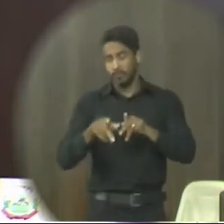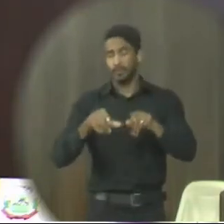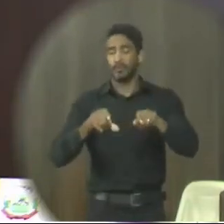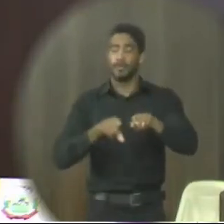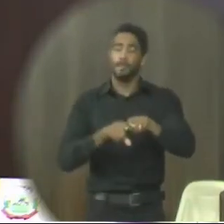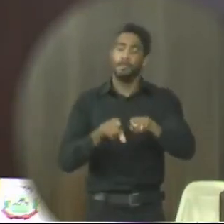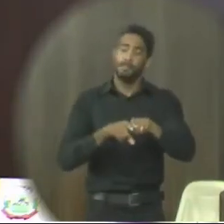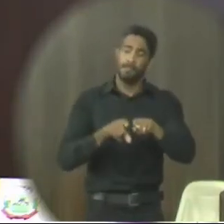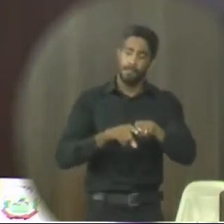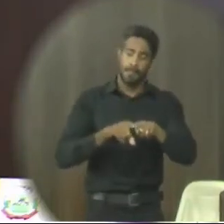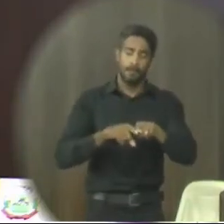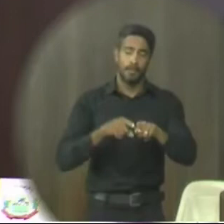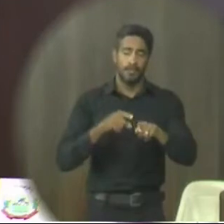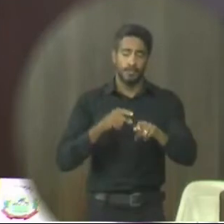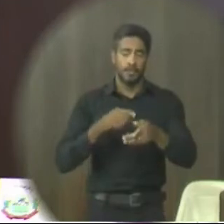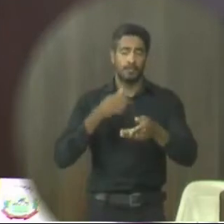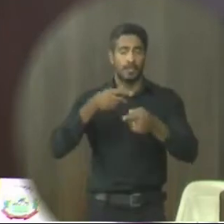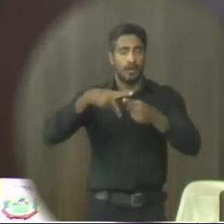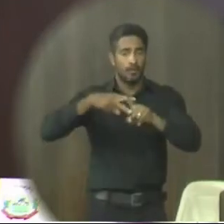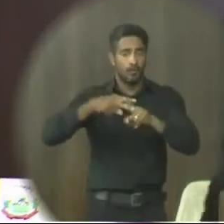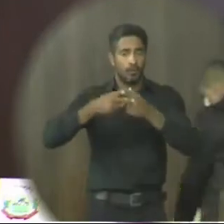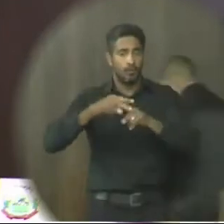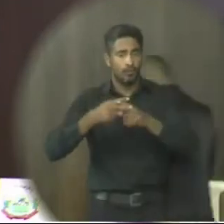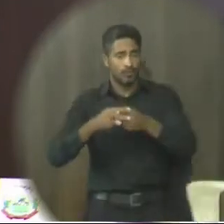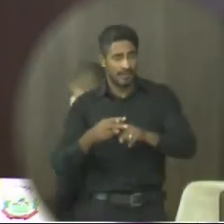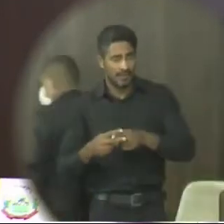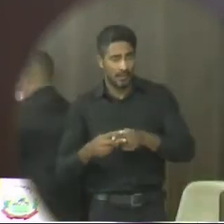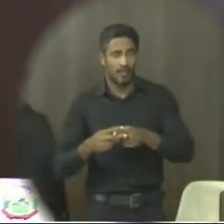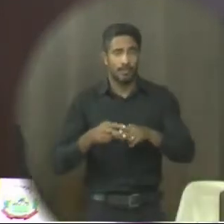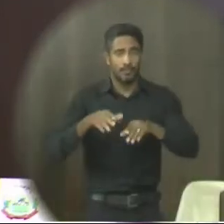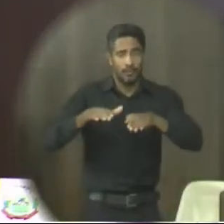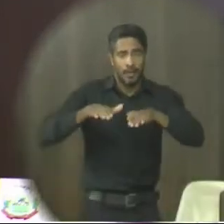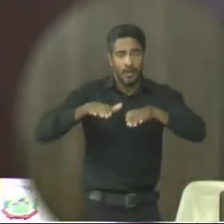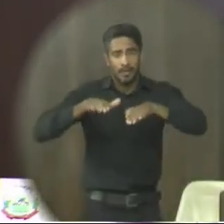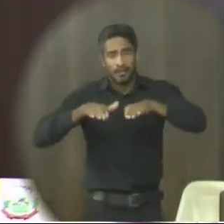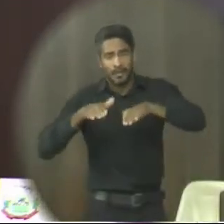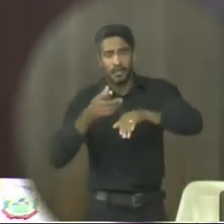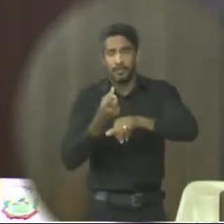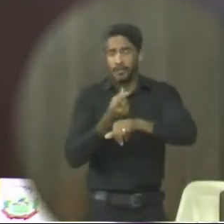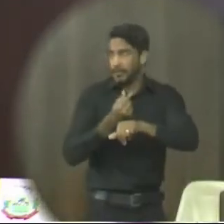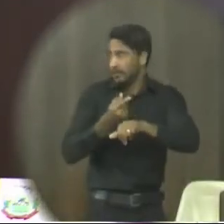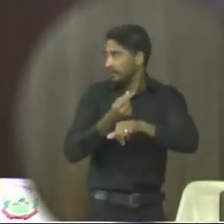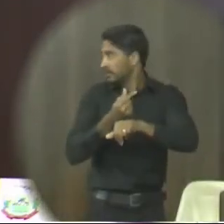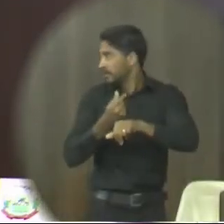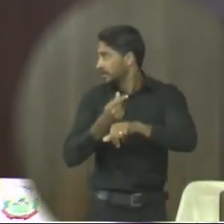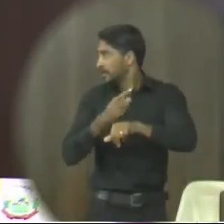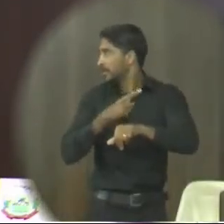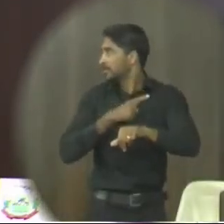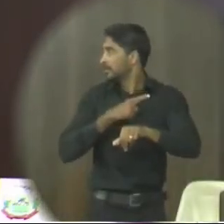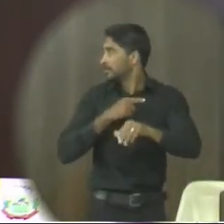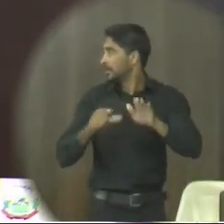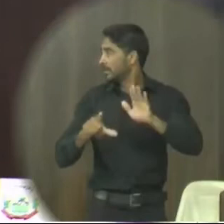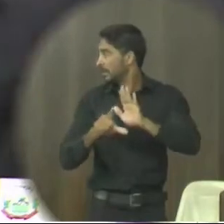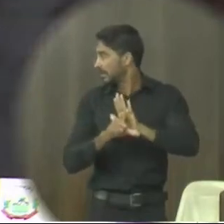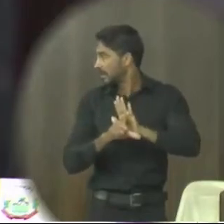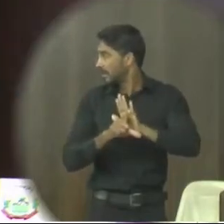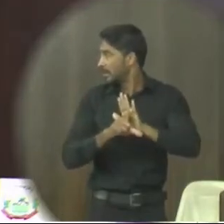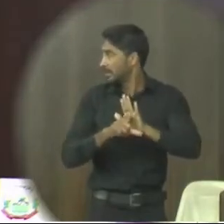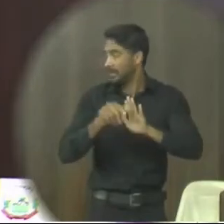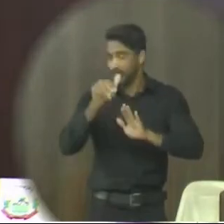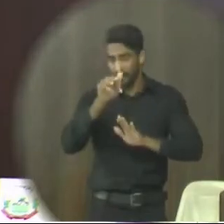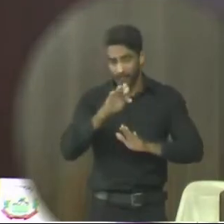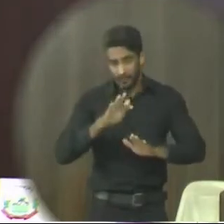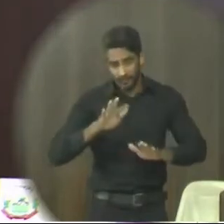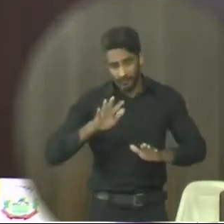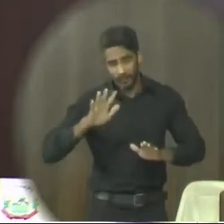alcançar-se a manutenção do mencionado equilíbrio financeiro, Cita-se a Lei Complementar Federal limitando seus